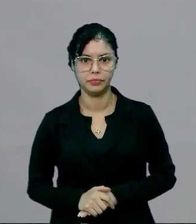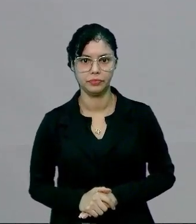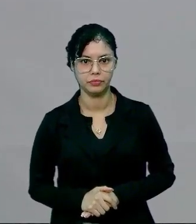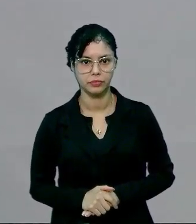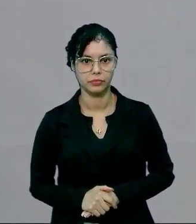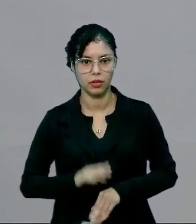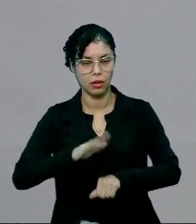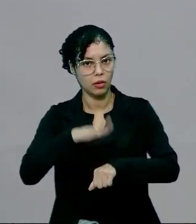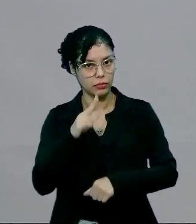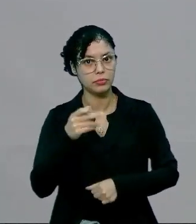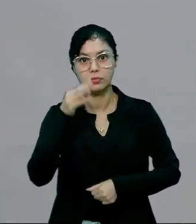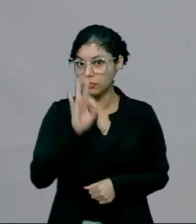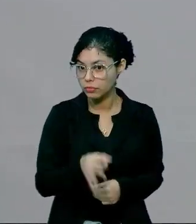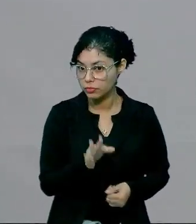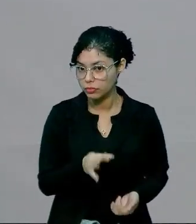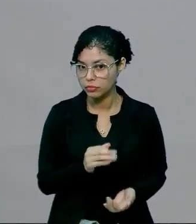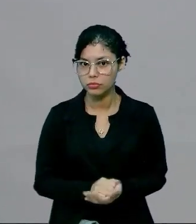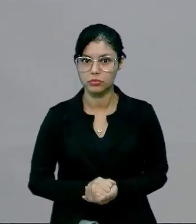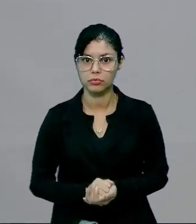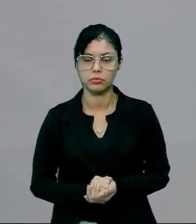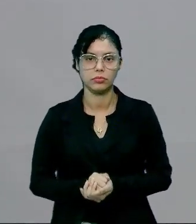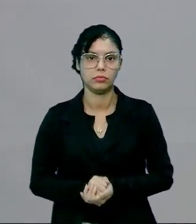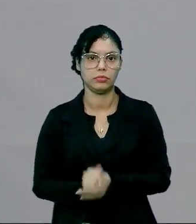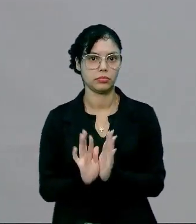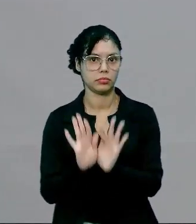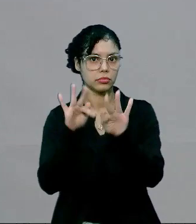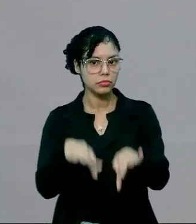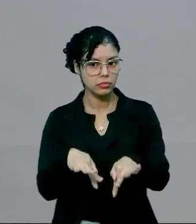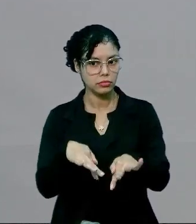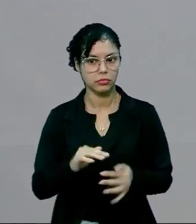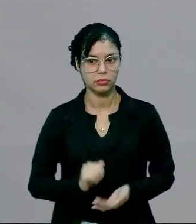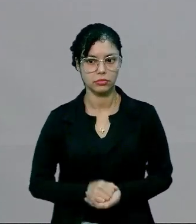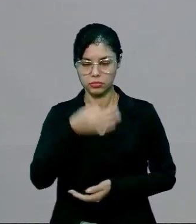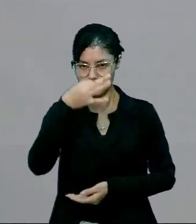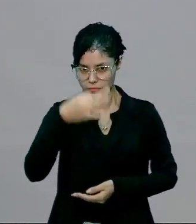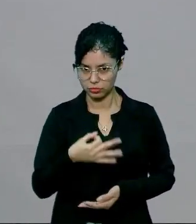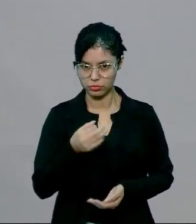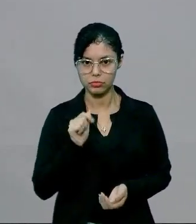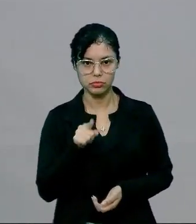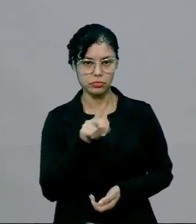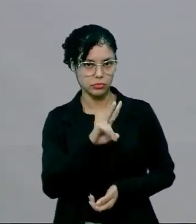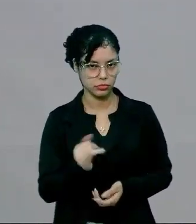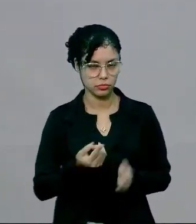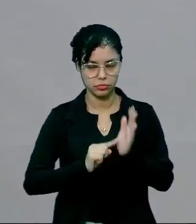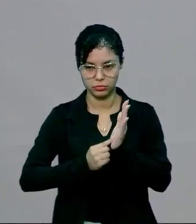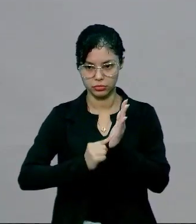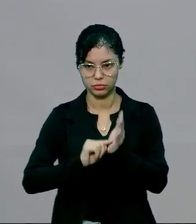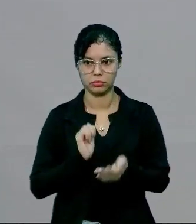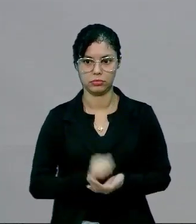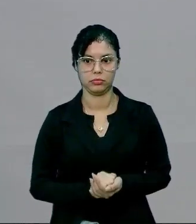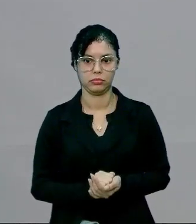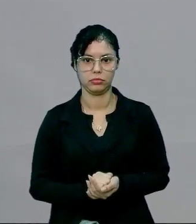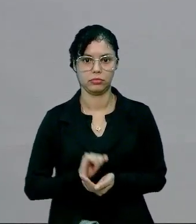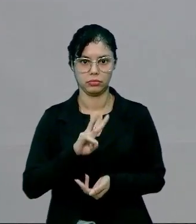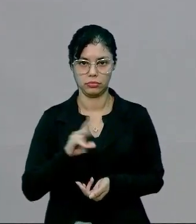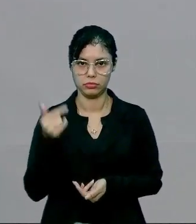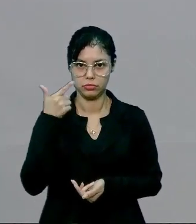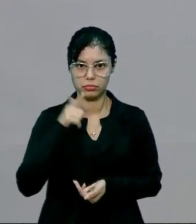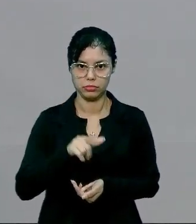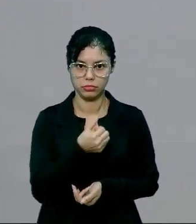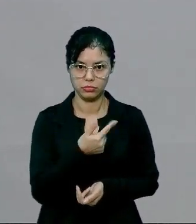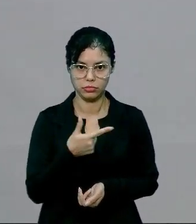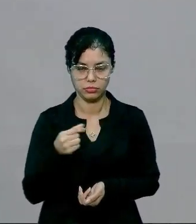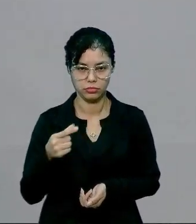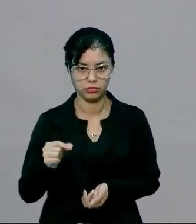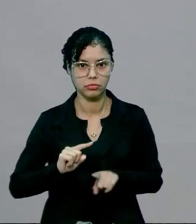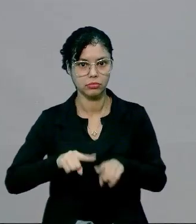ok? O mais apropriado é na conclusão, né? Que é o local correto que você vai lá pontuar e você vai ganhar lá os seus